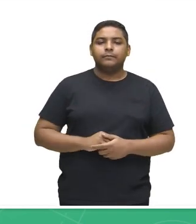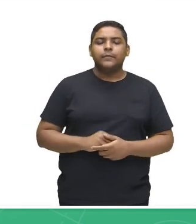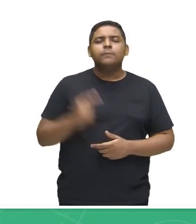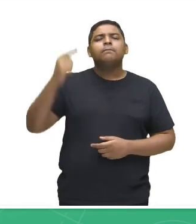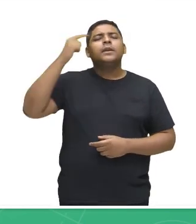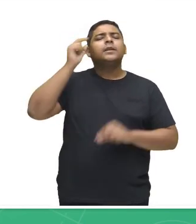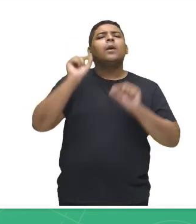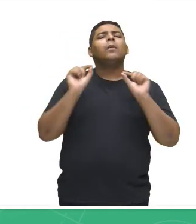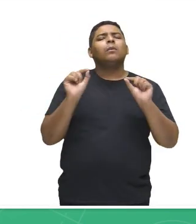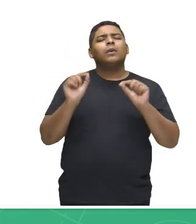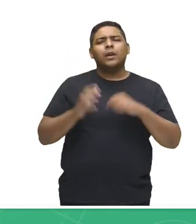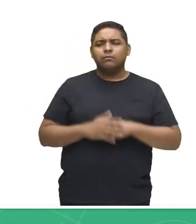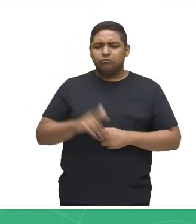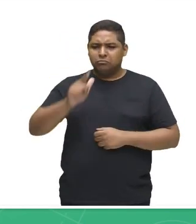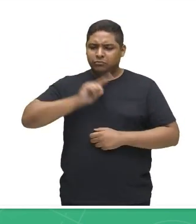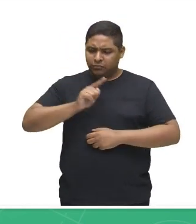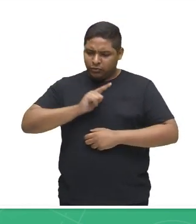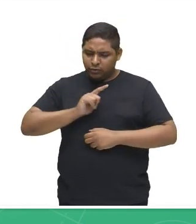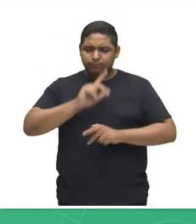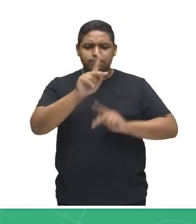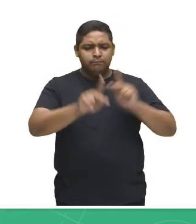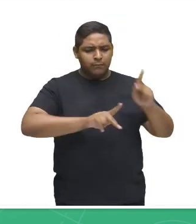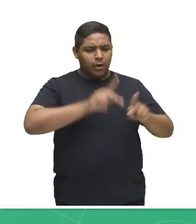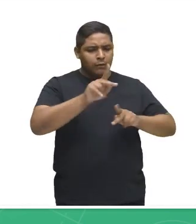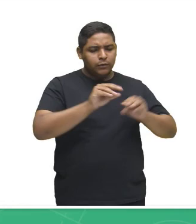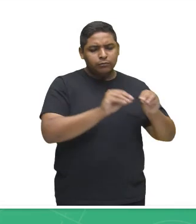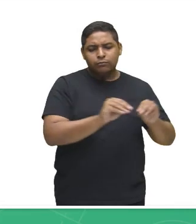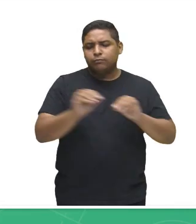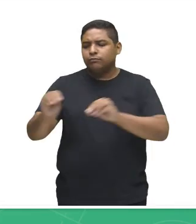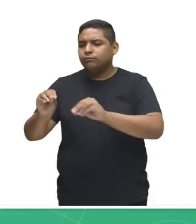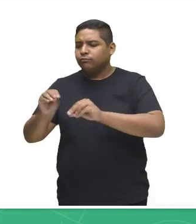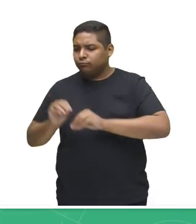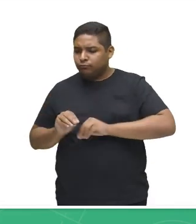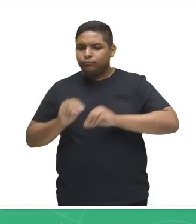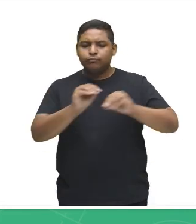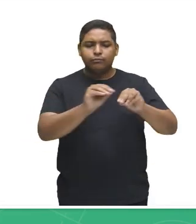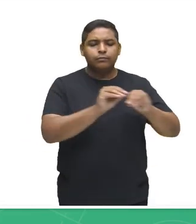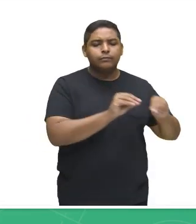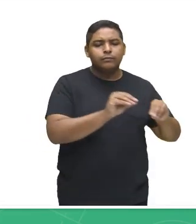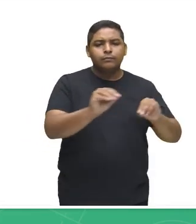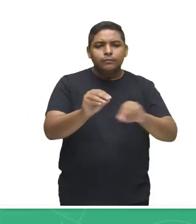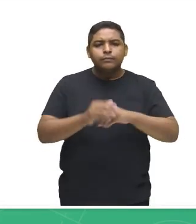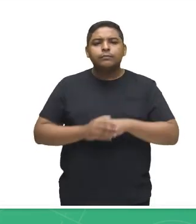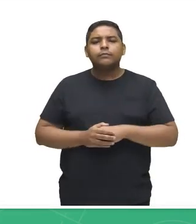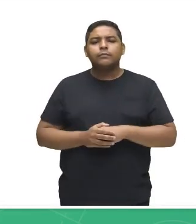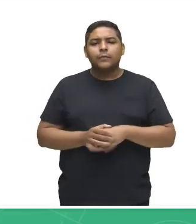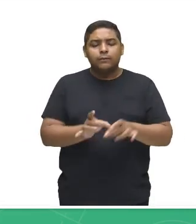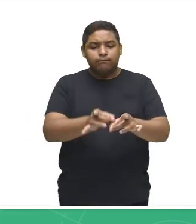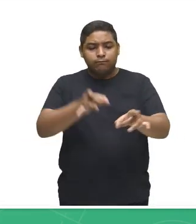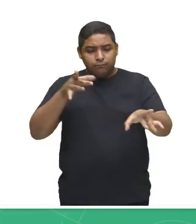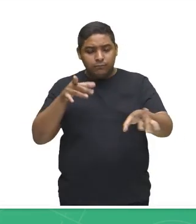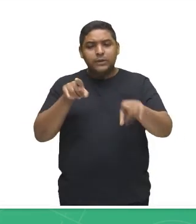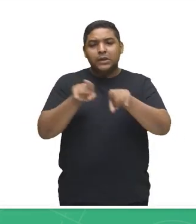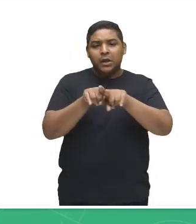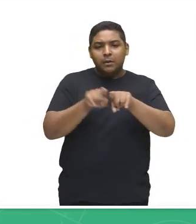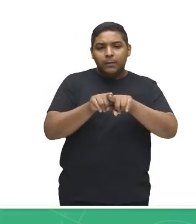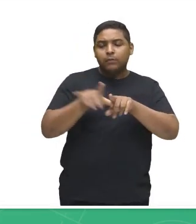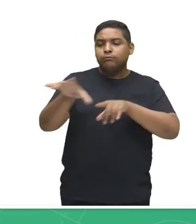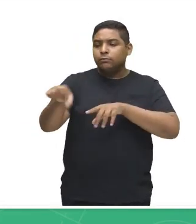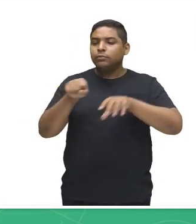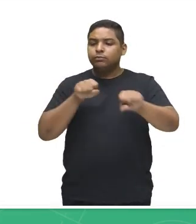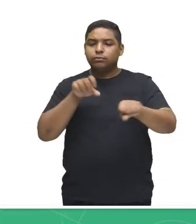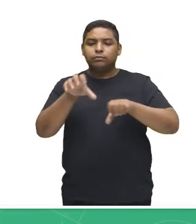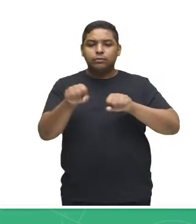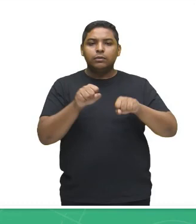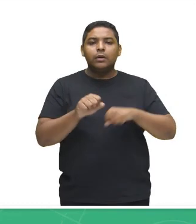seguinte, tinham povos nômades, caçadores, coletores, que estão ali circulando, mas vai chegar um momento em que